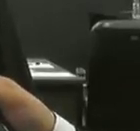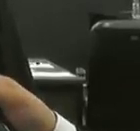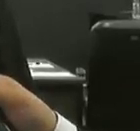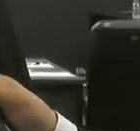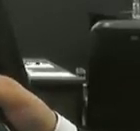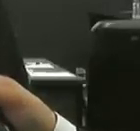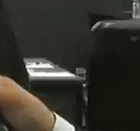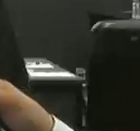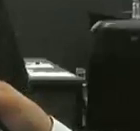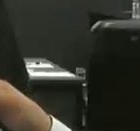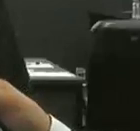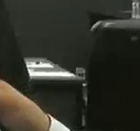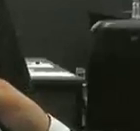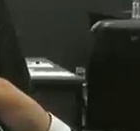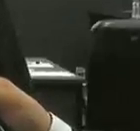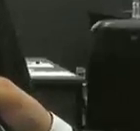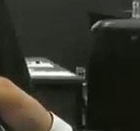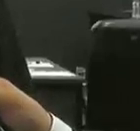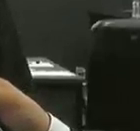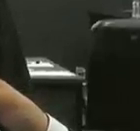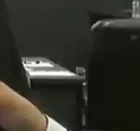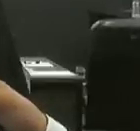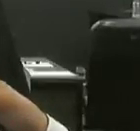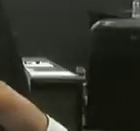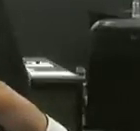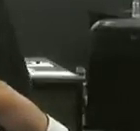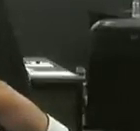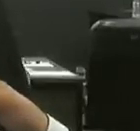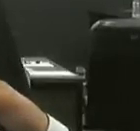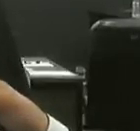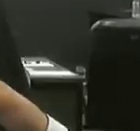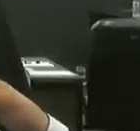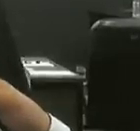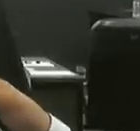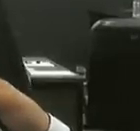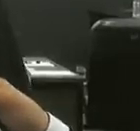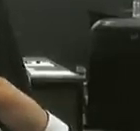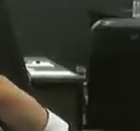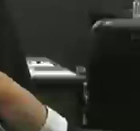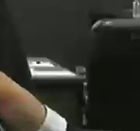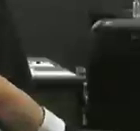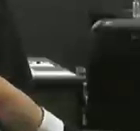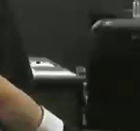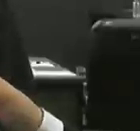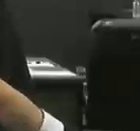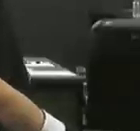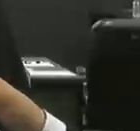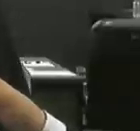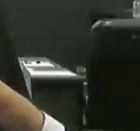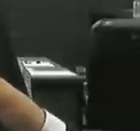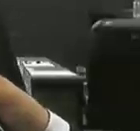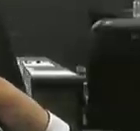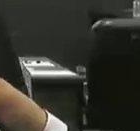dinheiro. Isso também é de suma importância para que a população fique atenta e a gente acompanhando de perto. E também na questão lá da cratera,